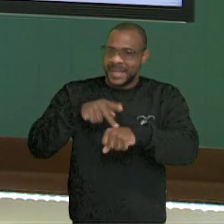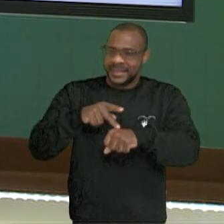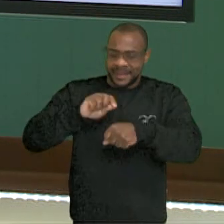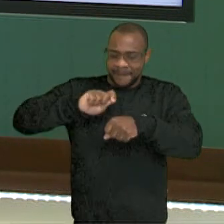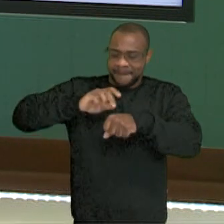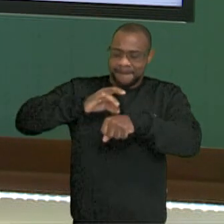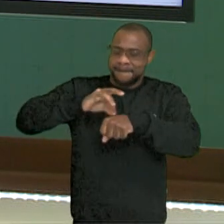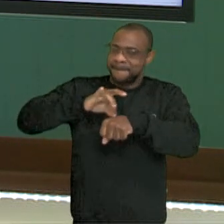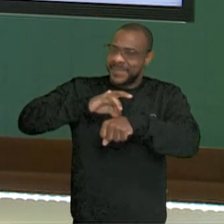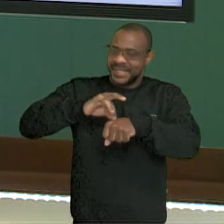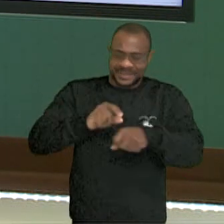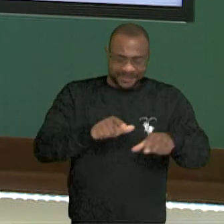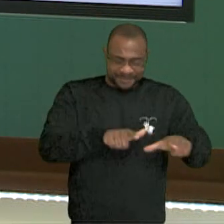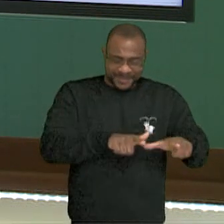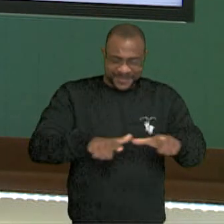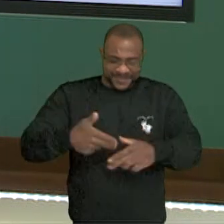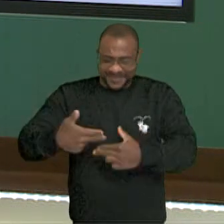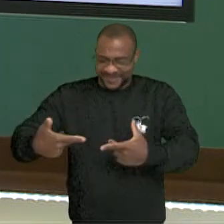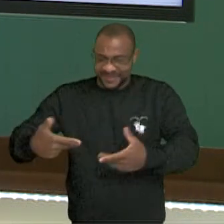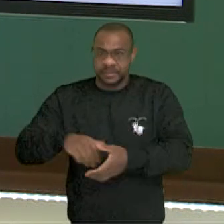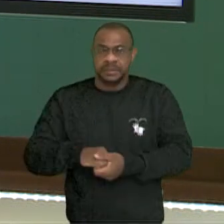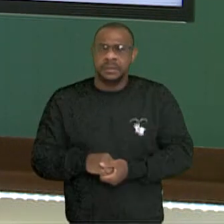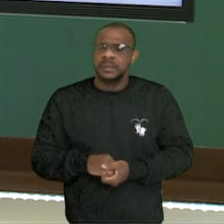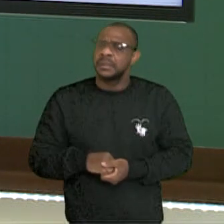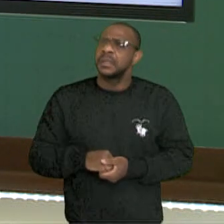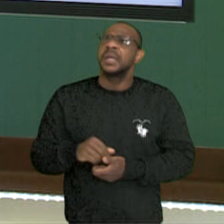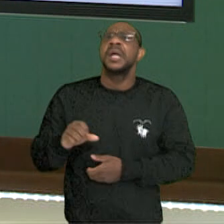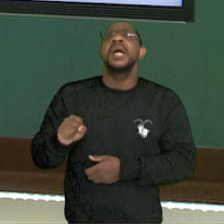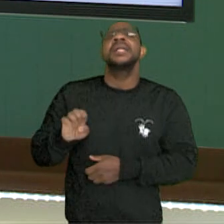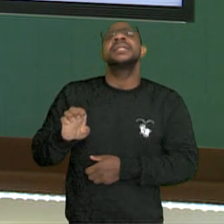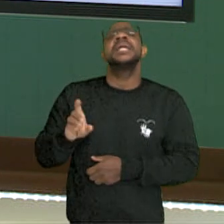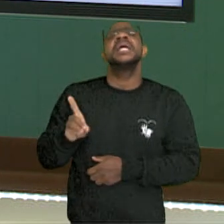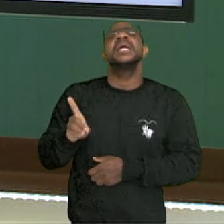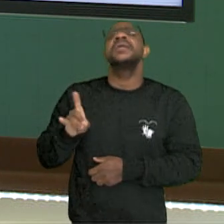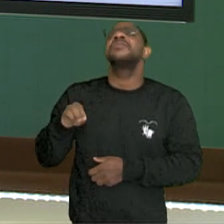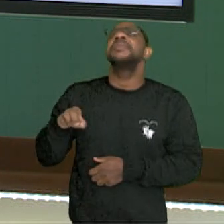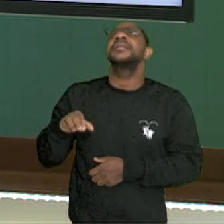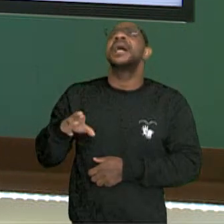rochas sedimentares, do Parque Estadual de